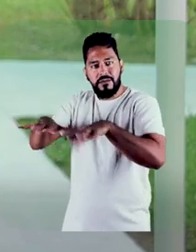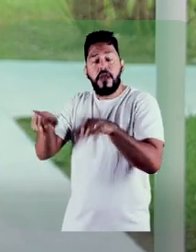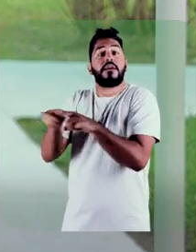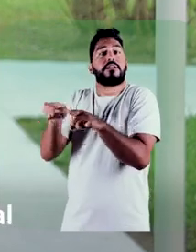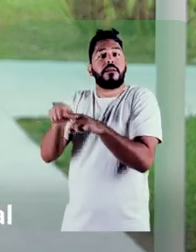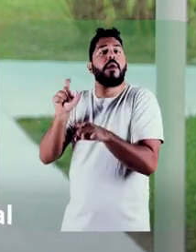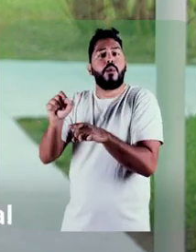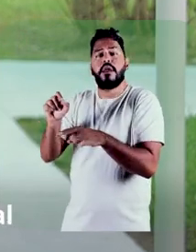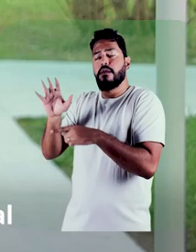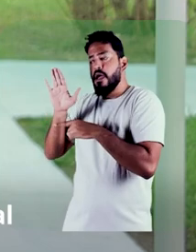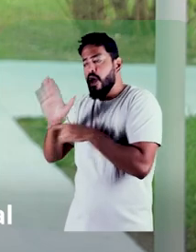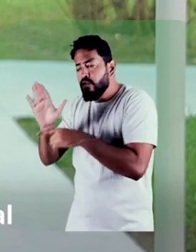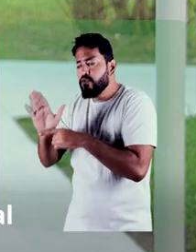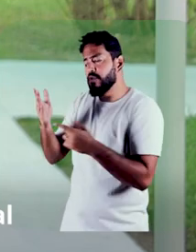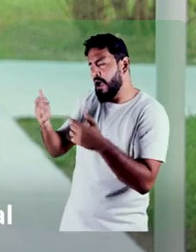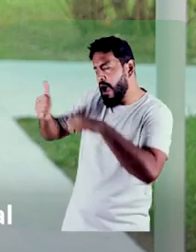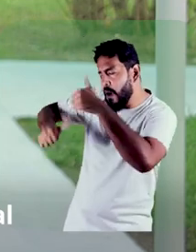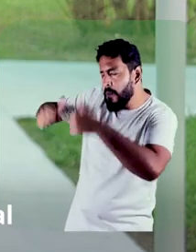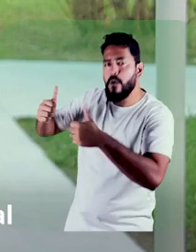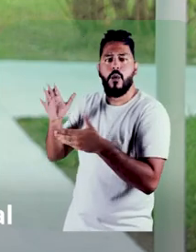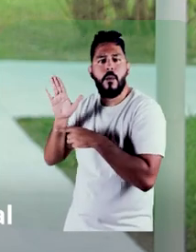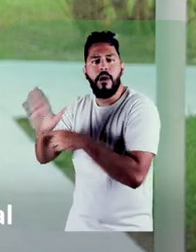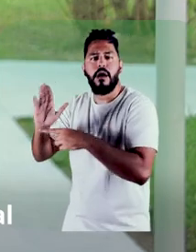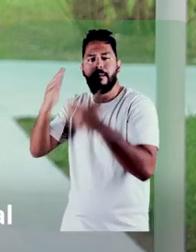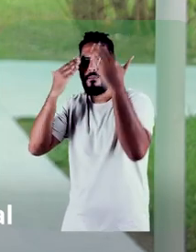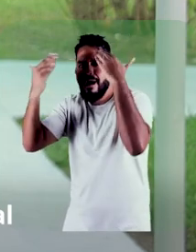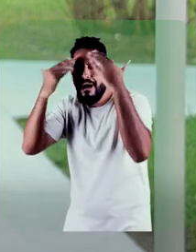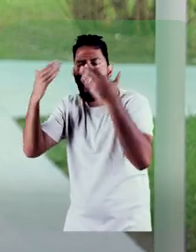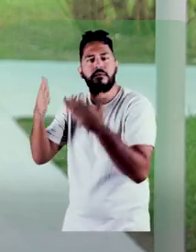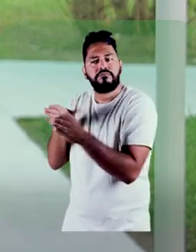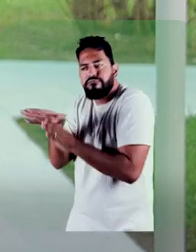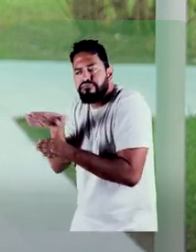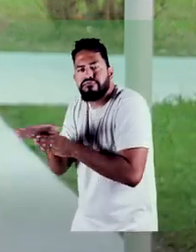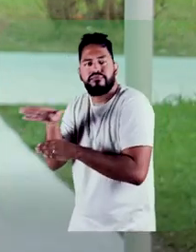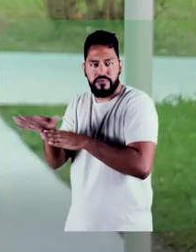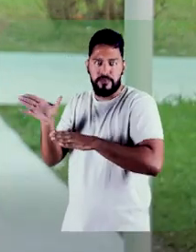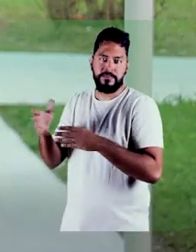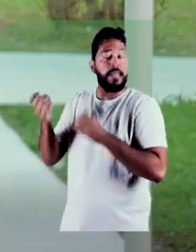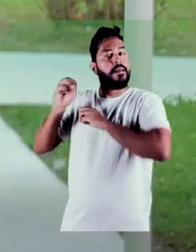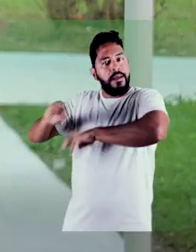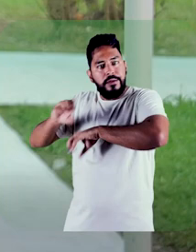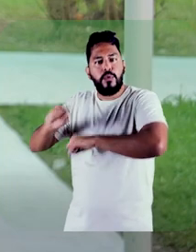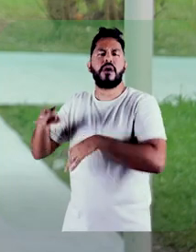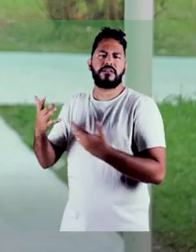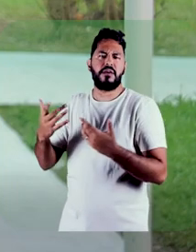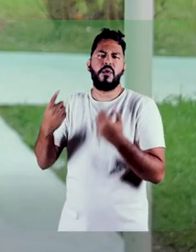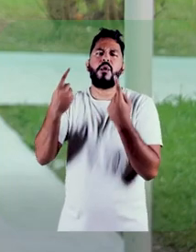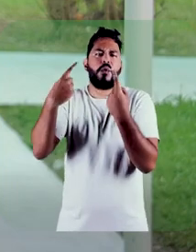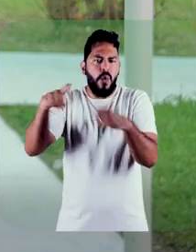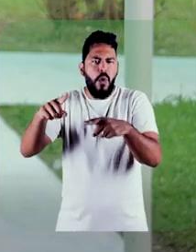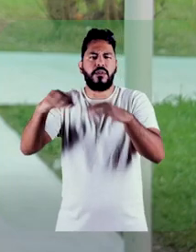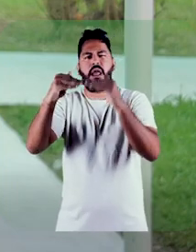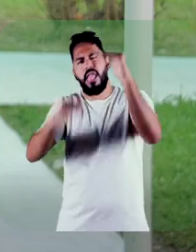políticas inclusivas, além do programa de acompanhamento biopsicossocial e pedagógico, com ações de educação para